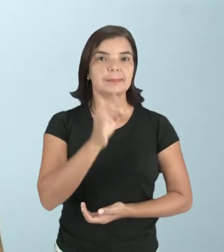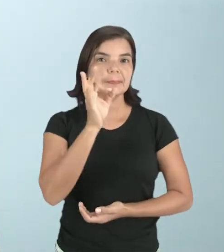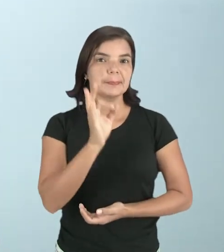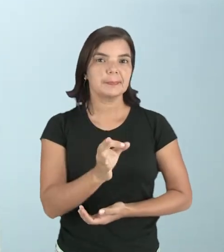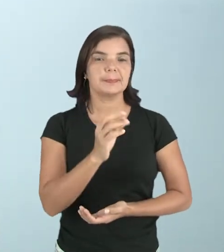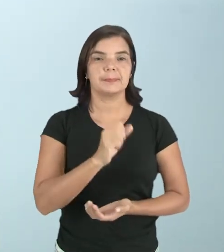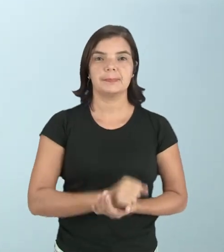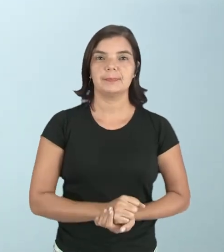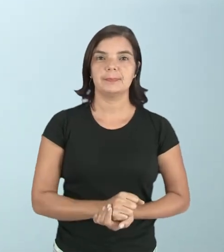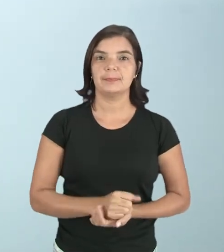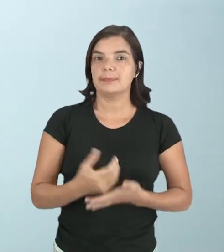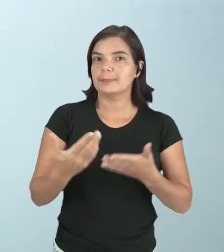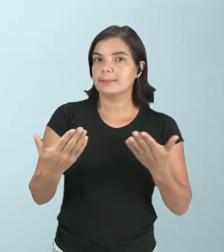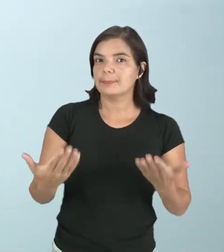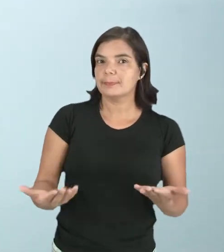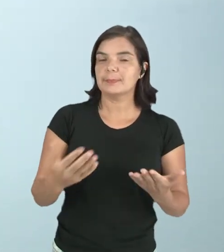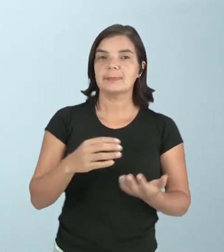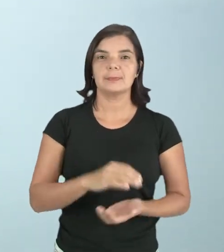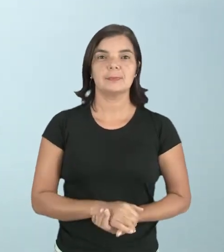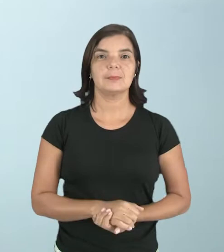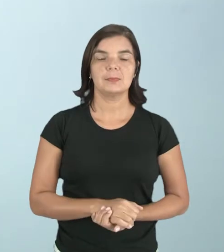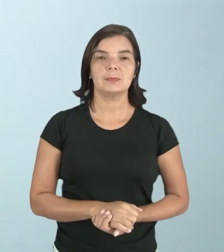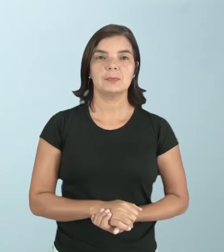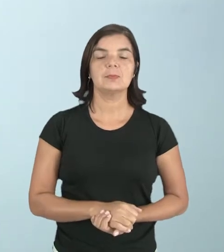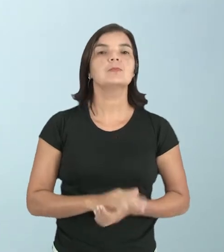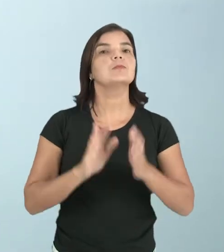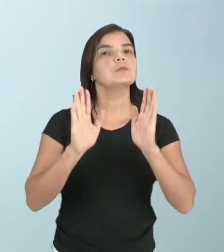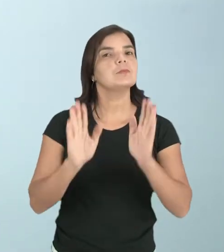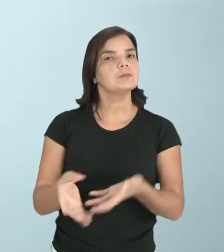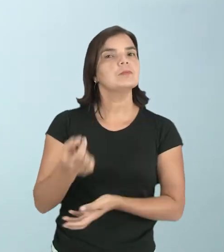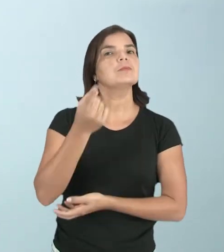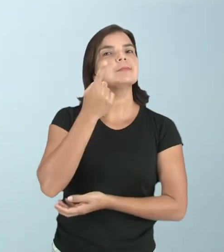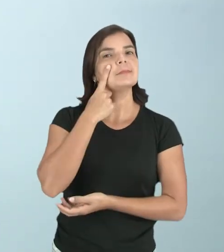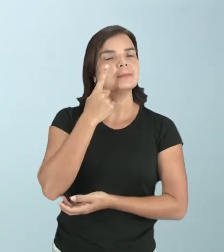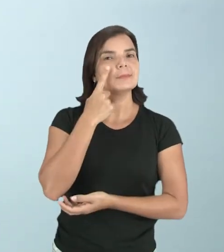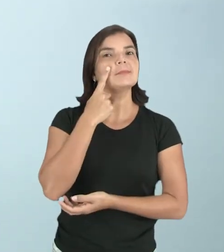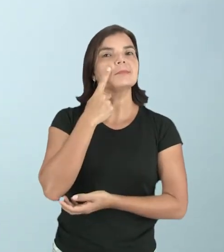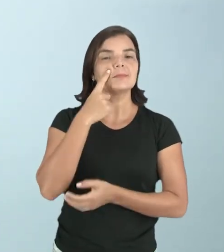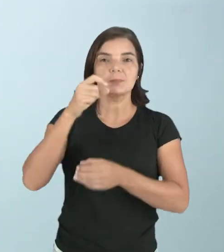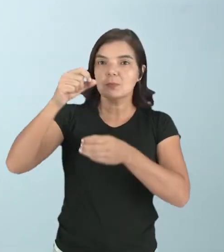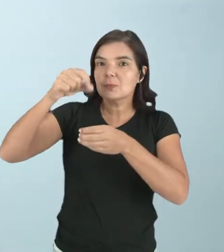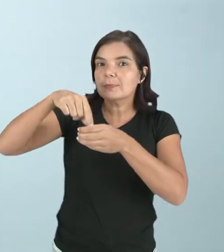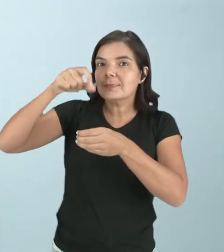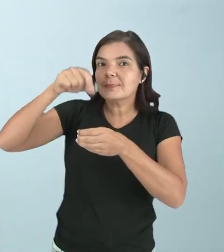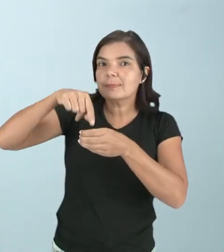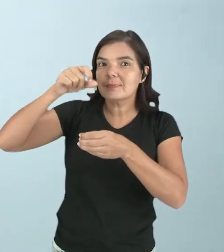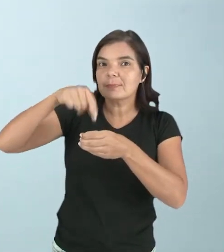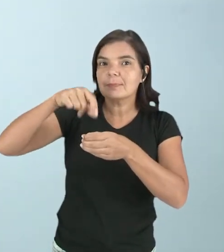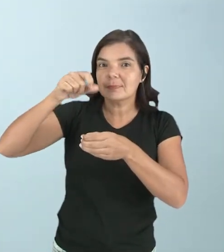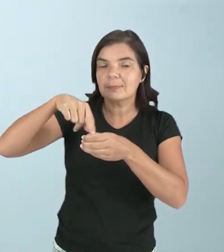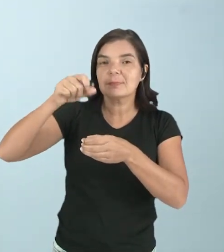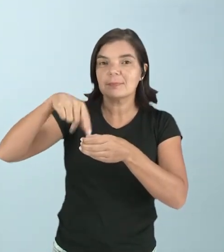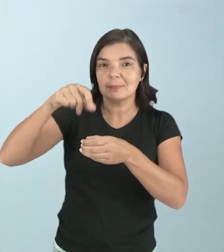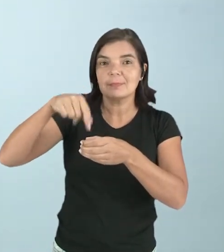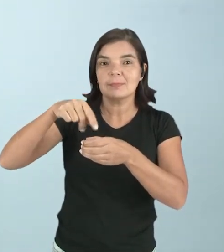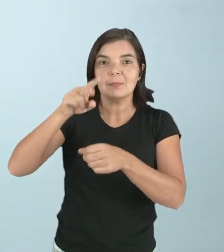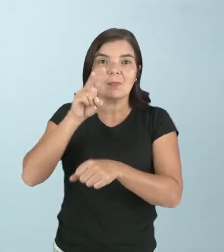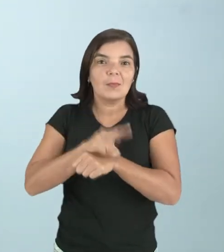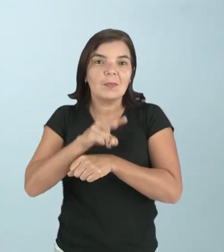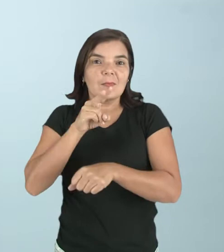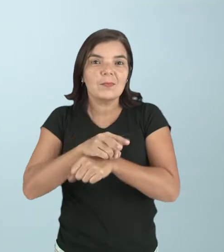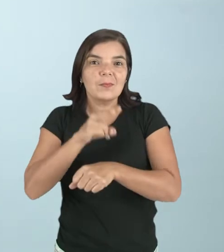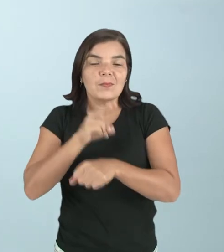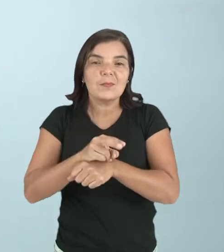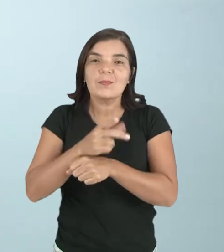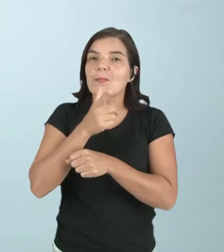Certo? E então, a gente já viu que quando a sementinha é plantada e é